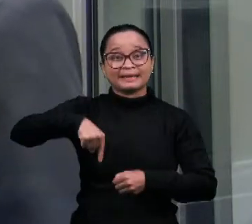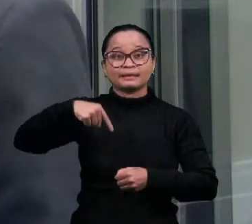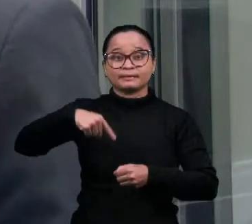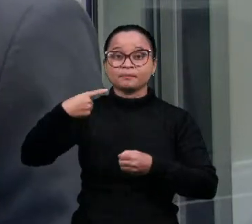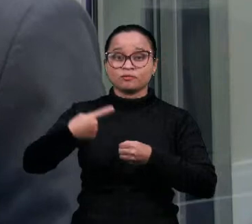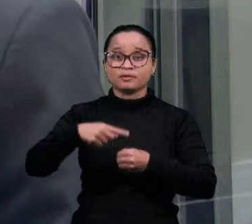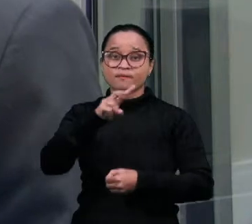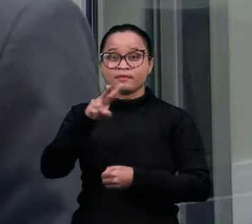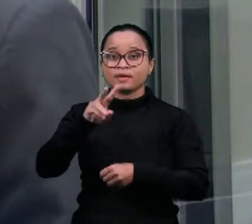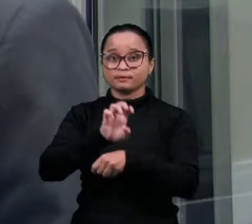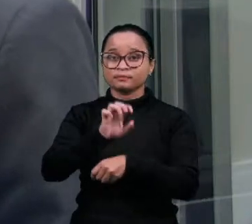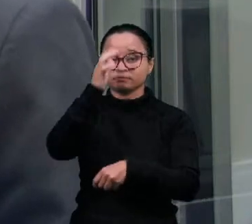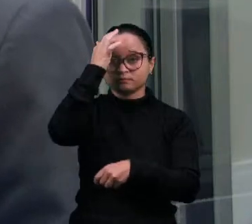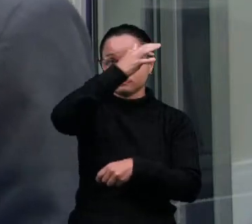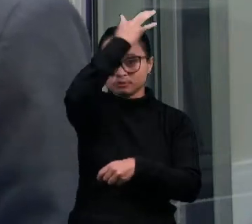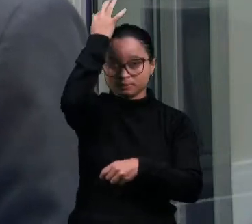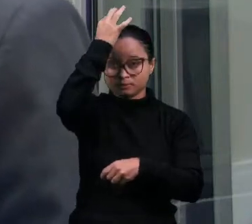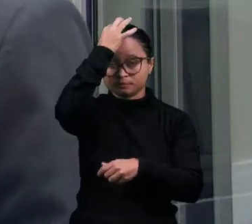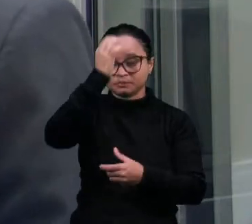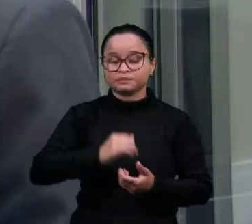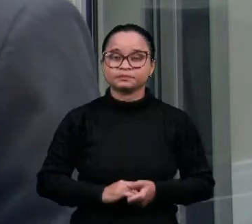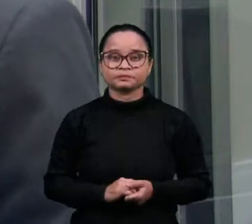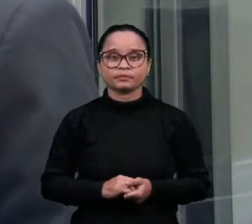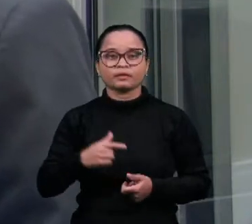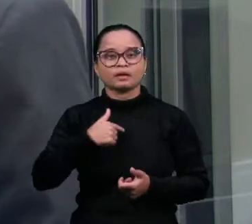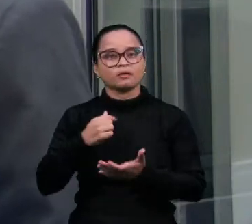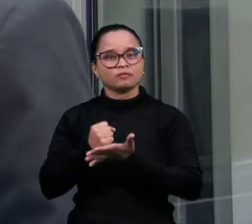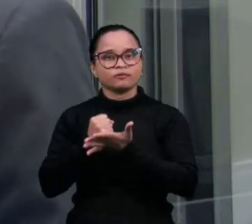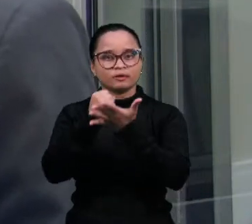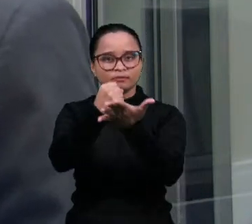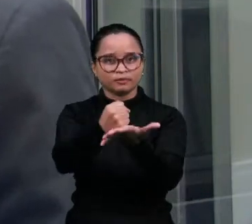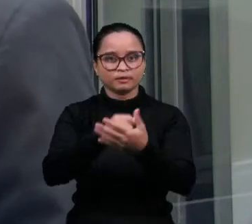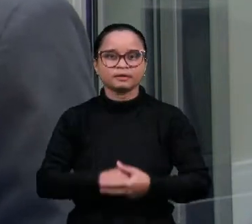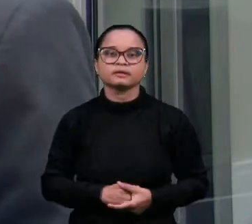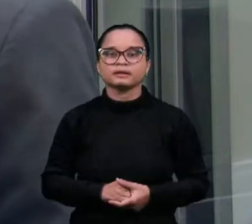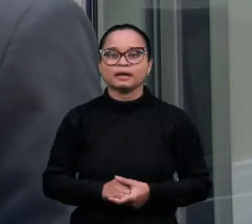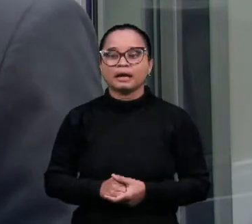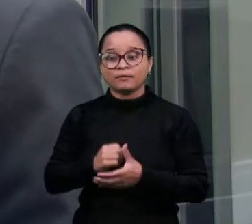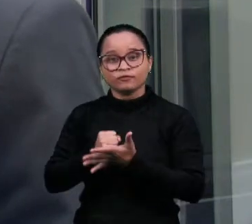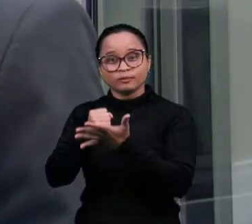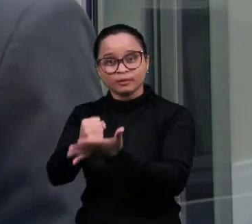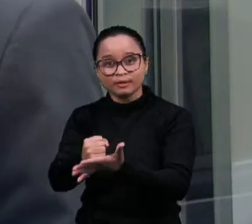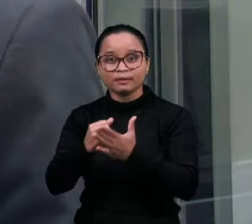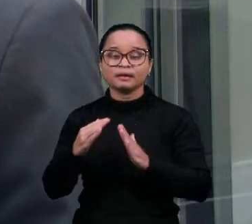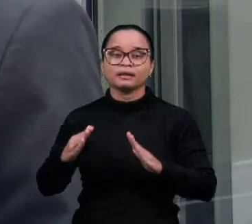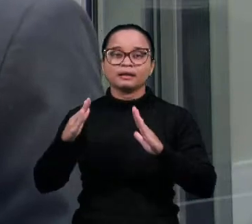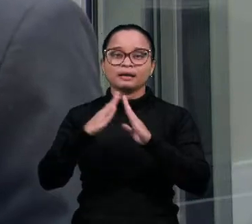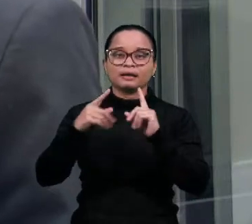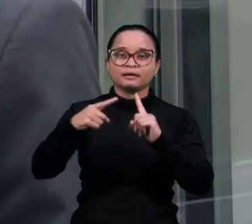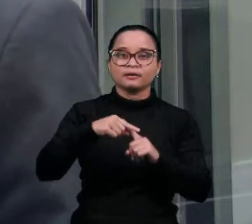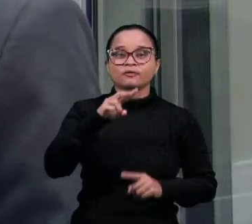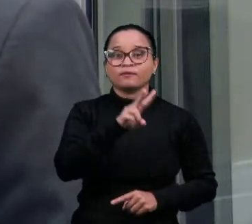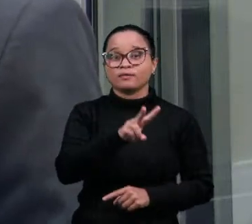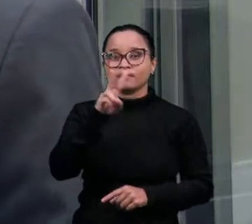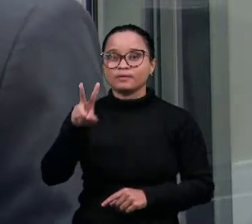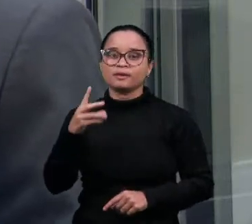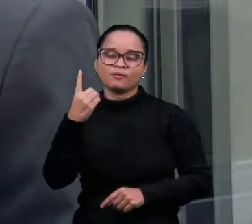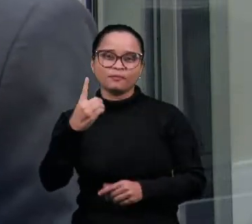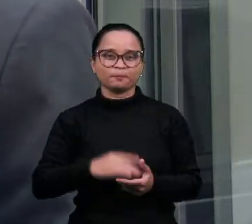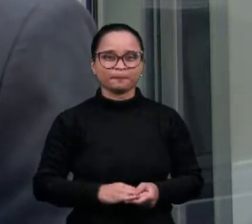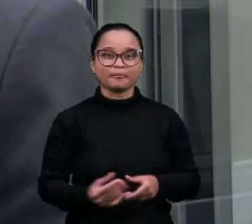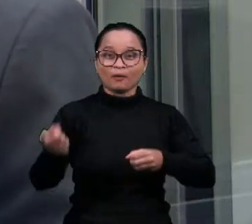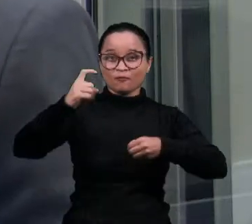Eu fui ajudar na igreja de Vila Velha 1. Voltei para a igreja onde eu